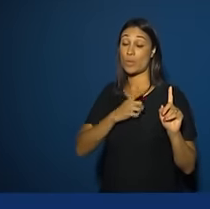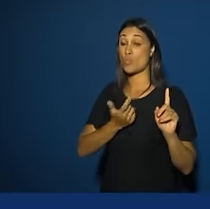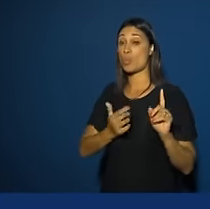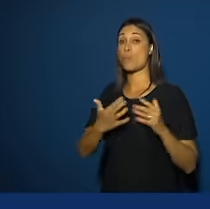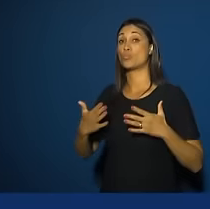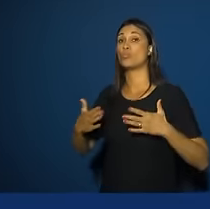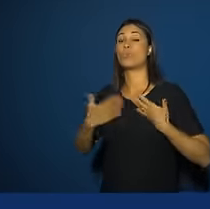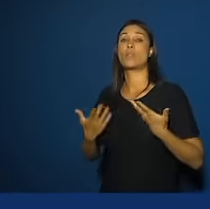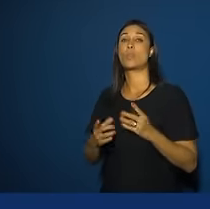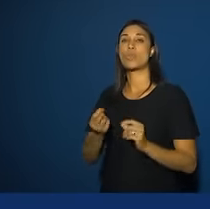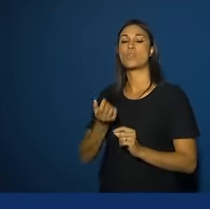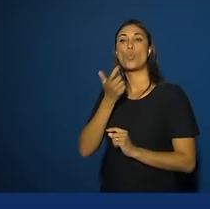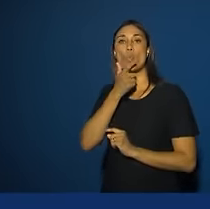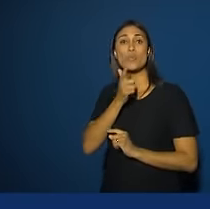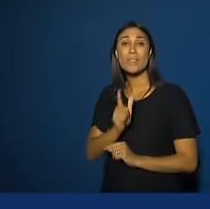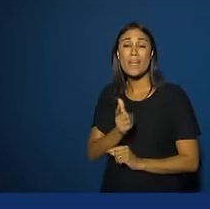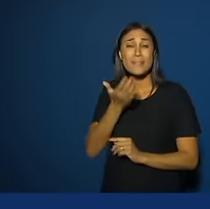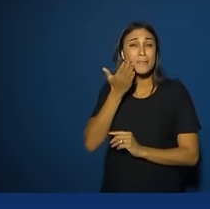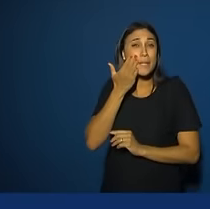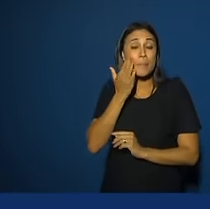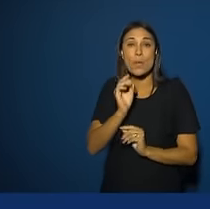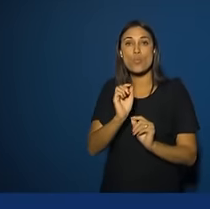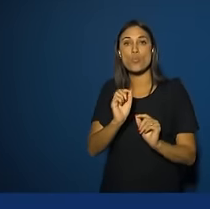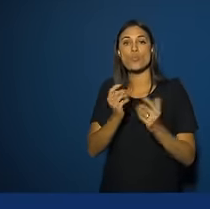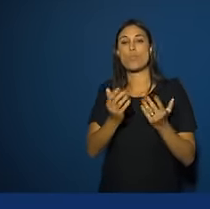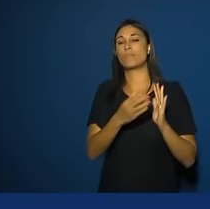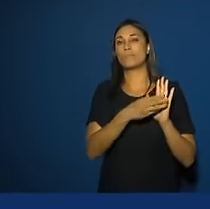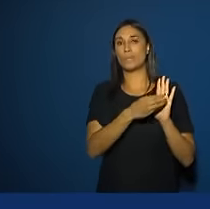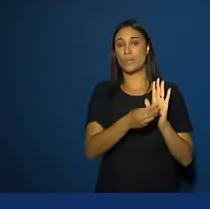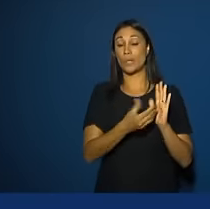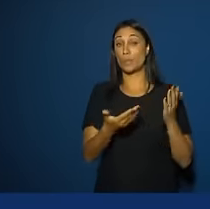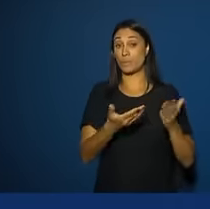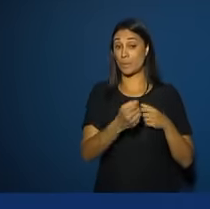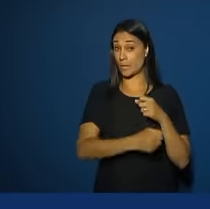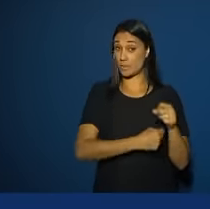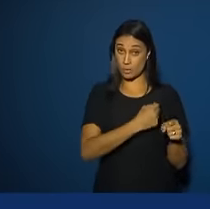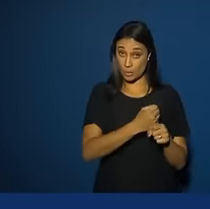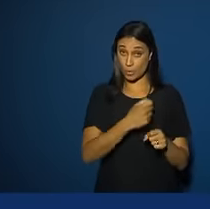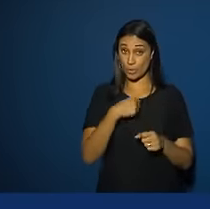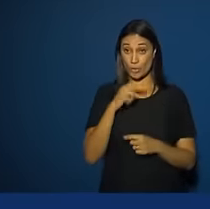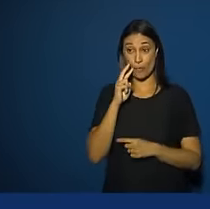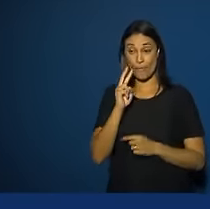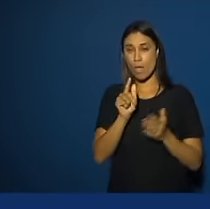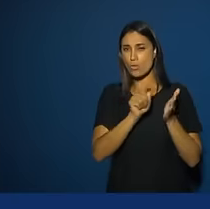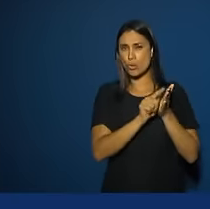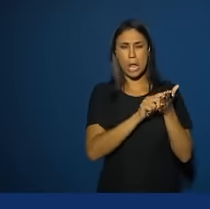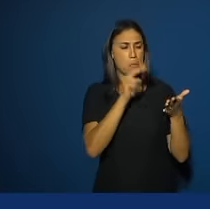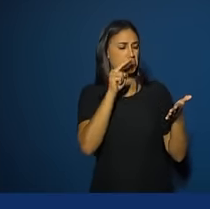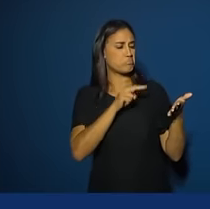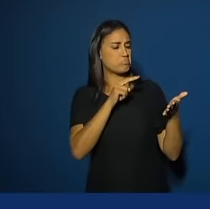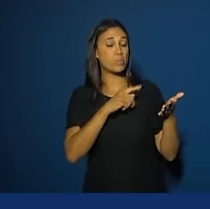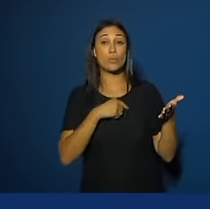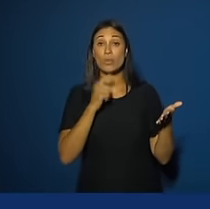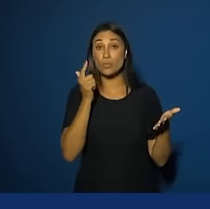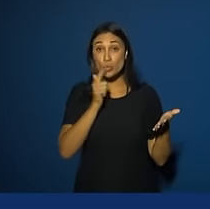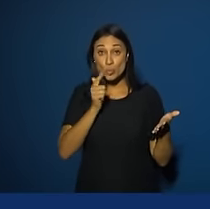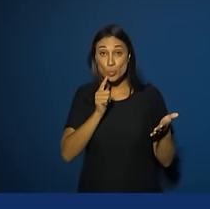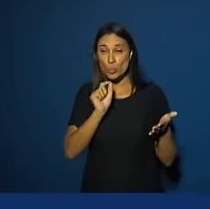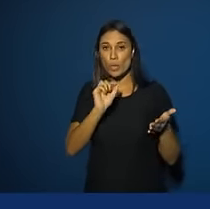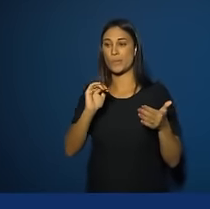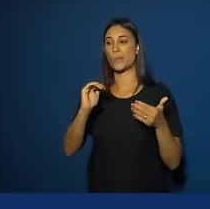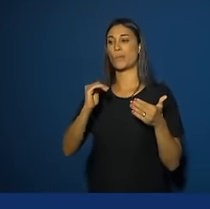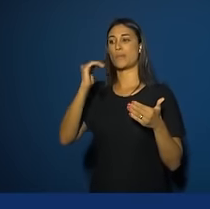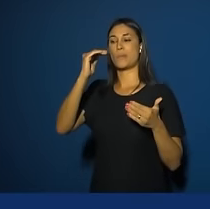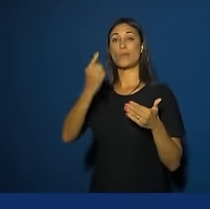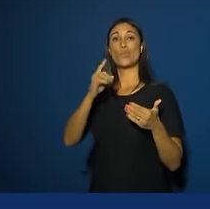aí que a gente não está conseguindo captar nos modelos. Esse ano, a gente vê matérias de jornais, eu tenho repetido muito isso, falando que o